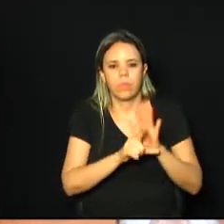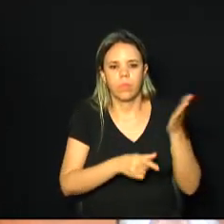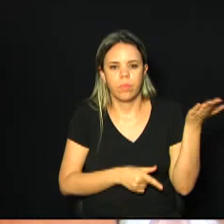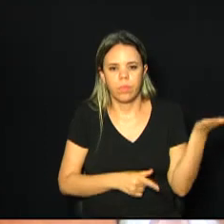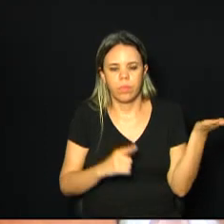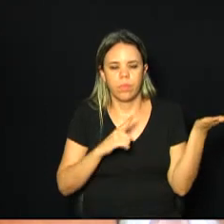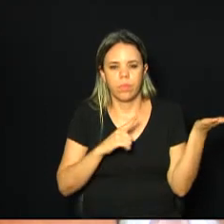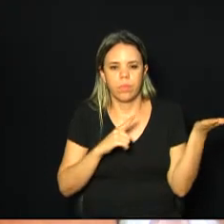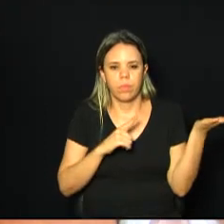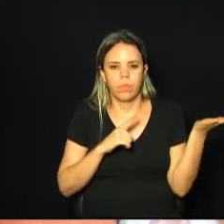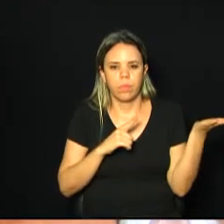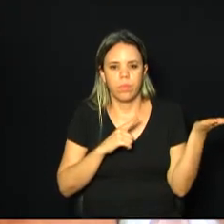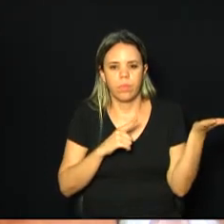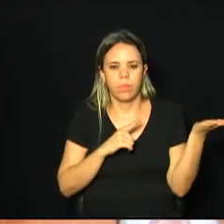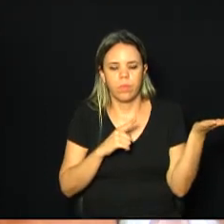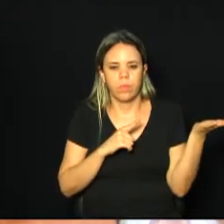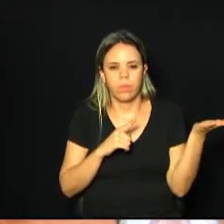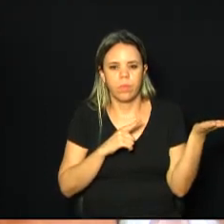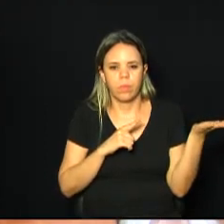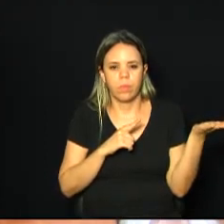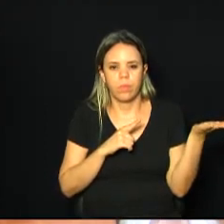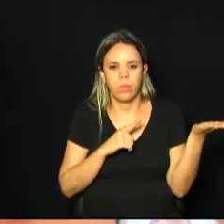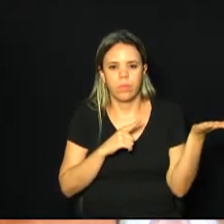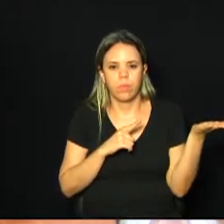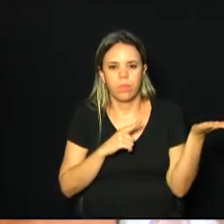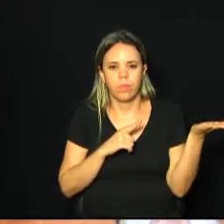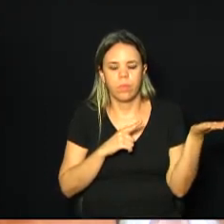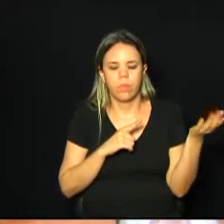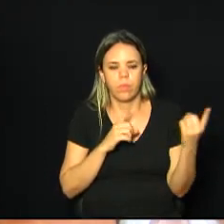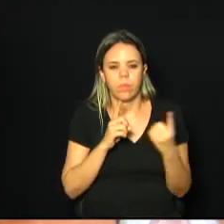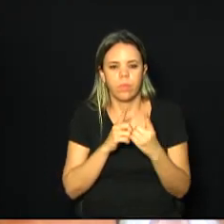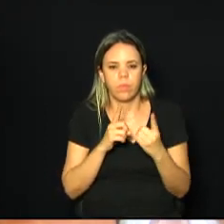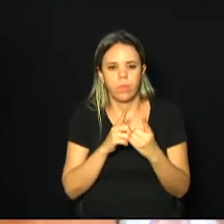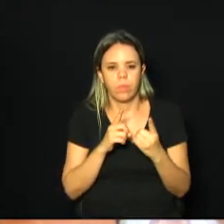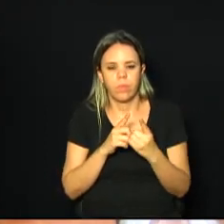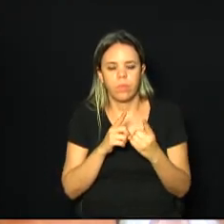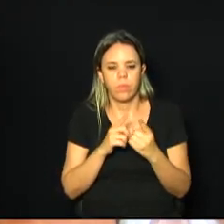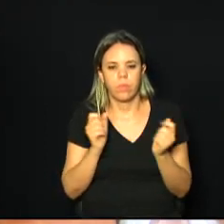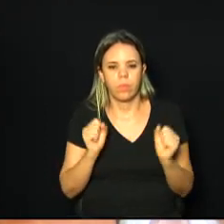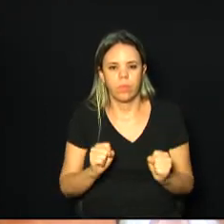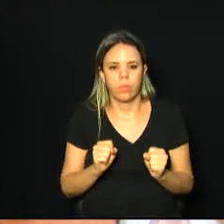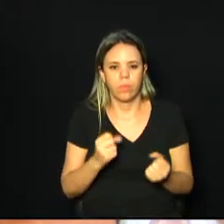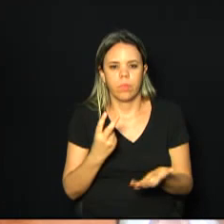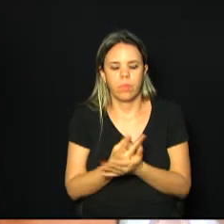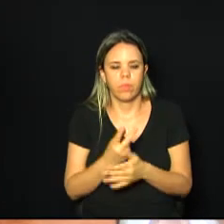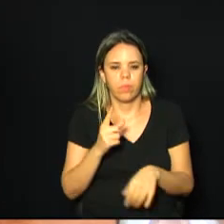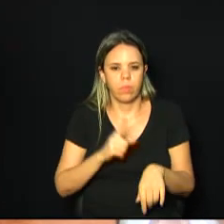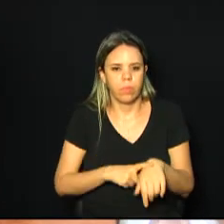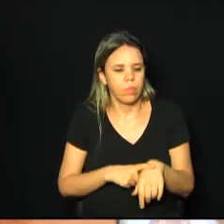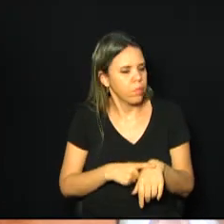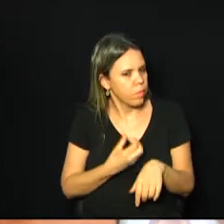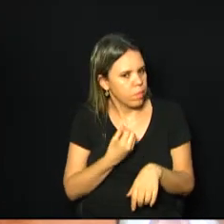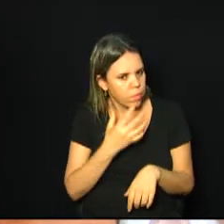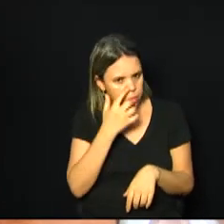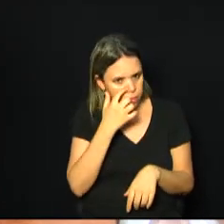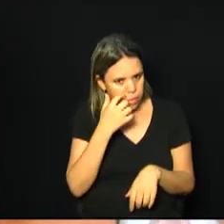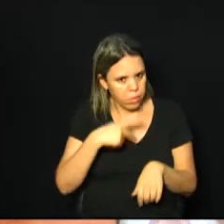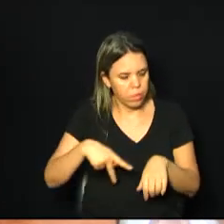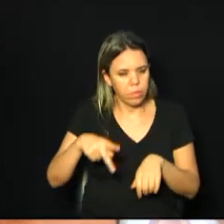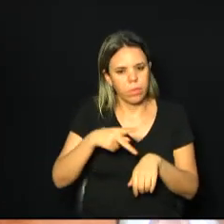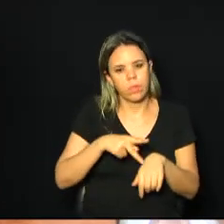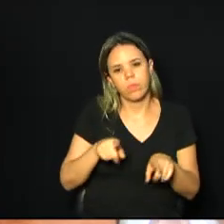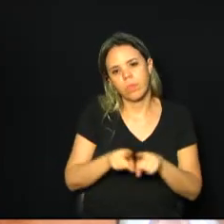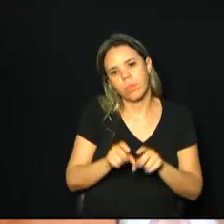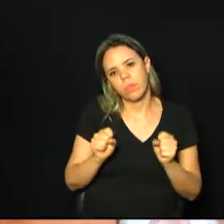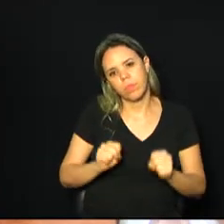tem uma dimensão e uma cobertura que ela pode, ao mesmo tempo, ser boa para o país, mas ela pode